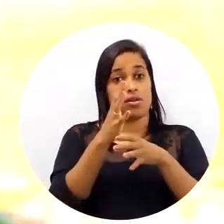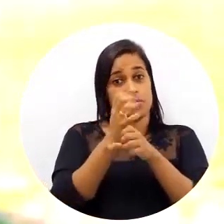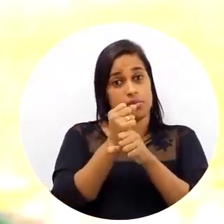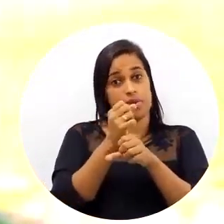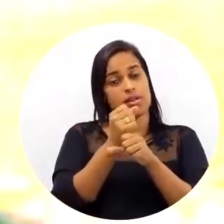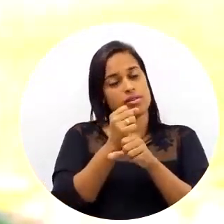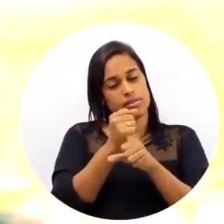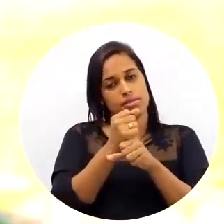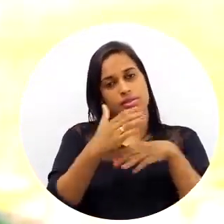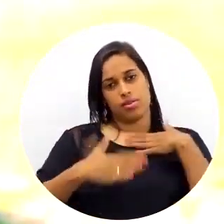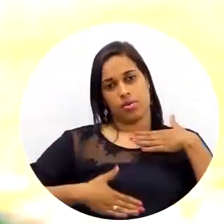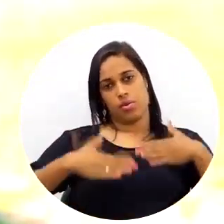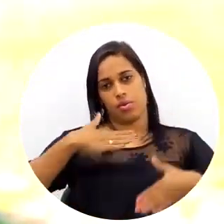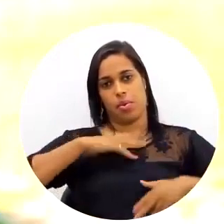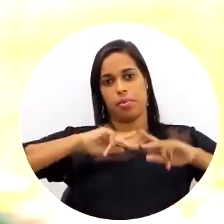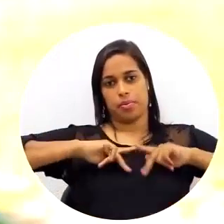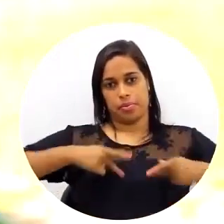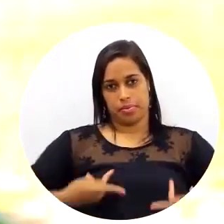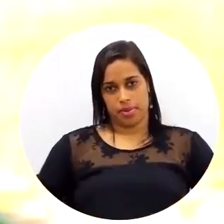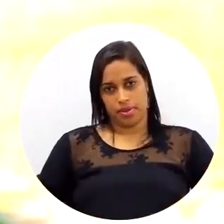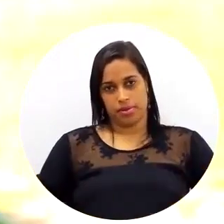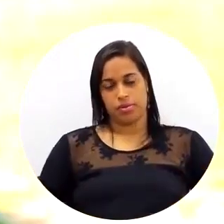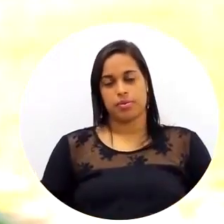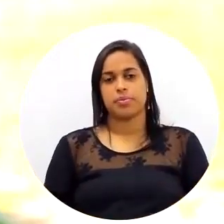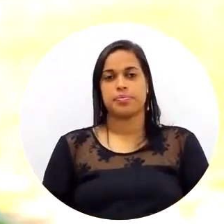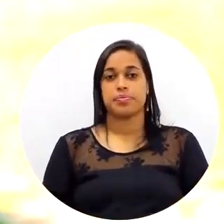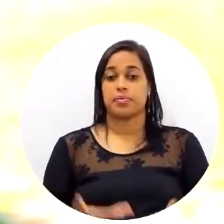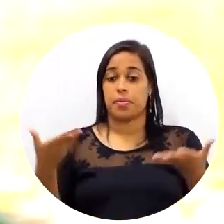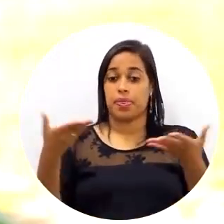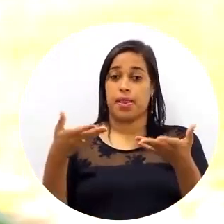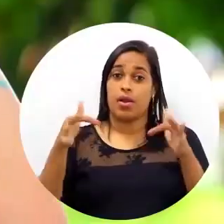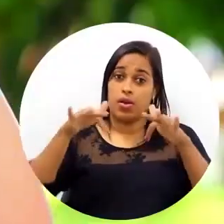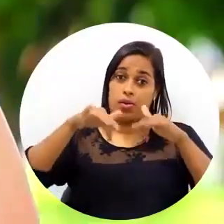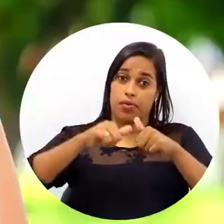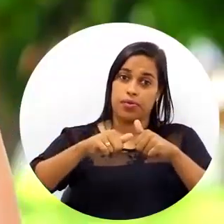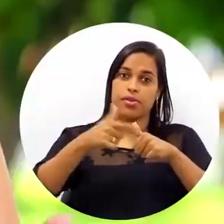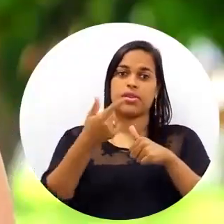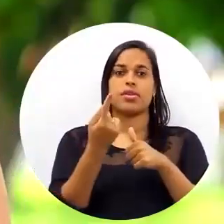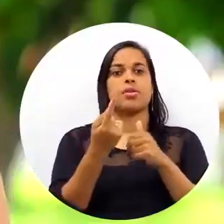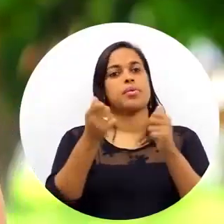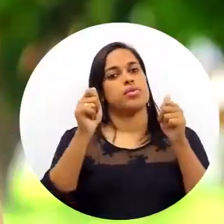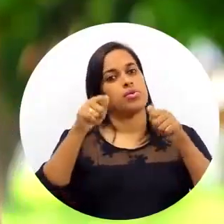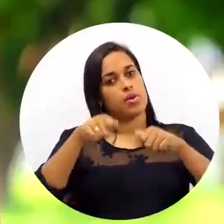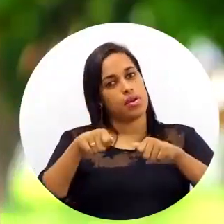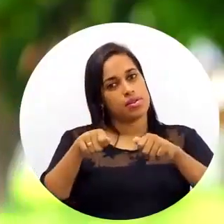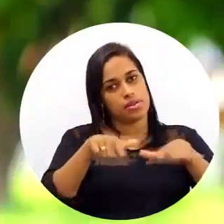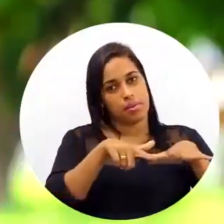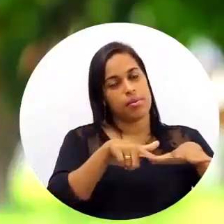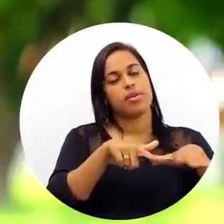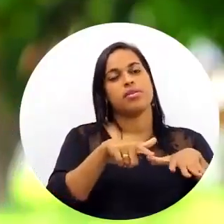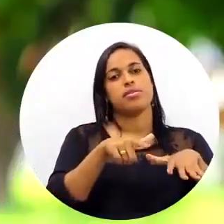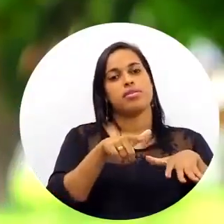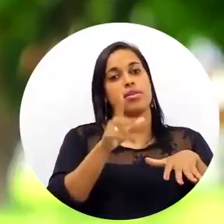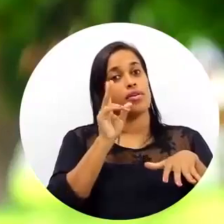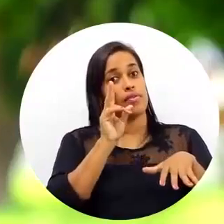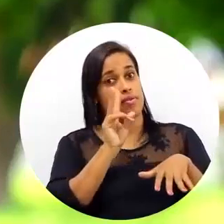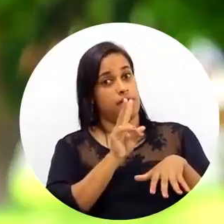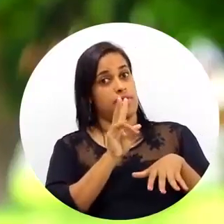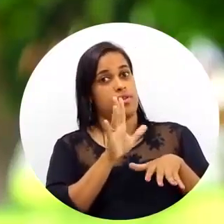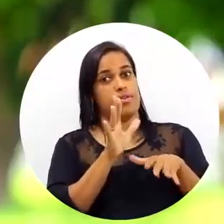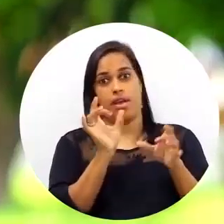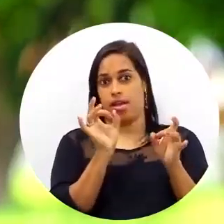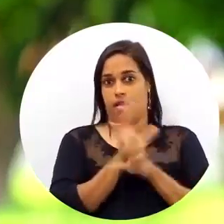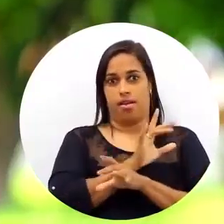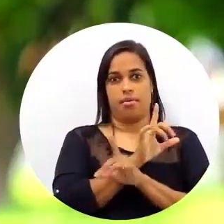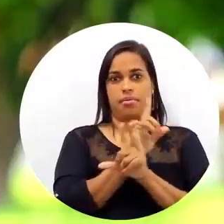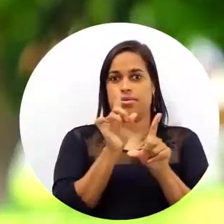adequado às medidas do corpo humano. Estamos chegando ao fim de mais uma semana.